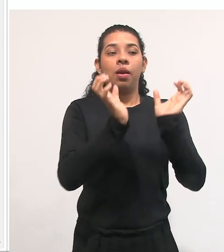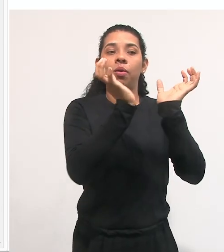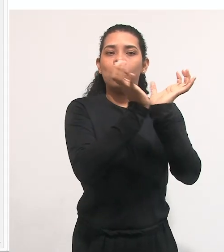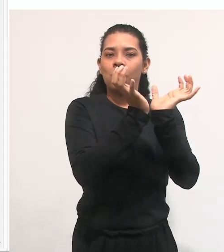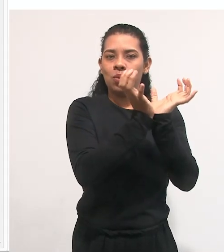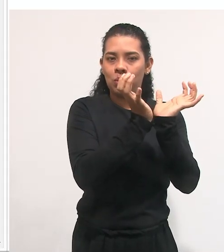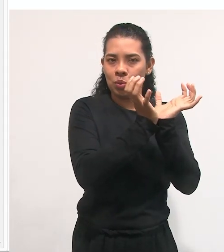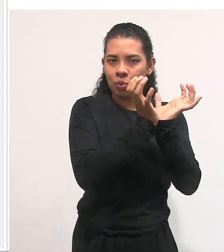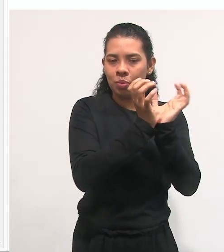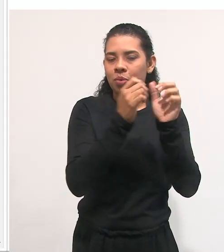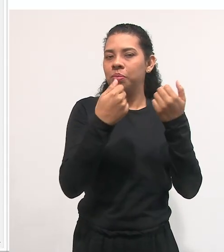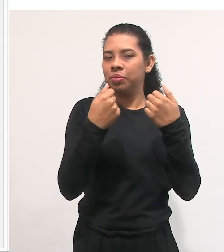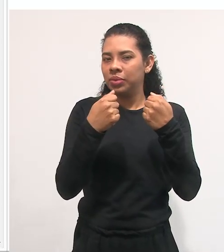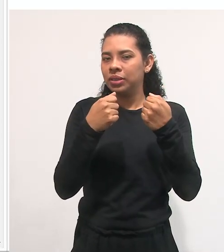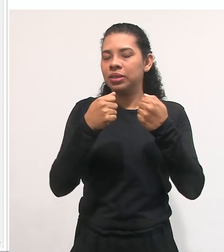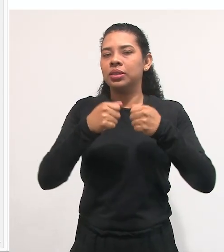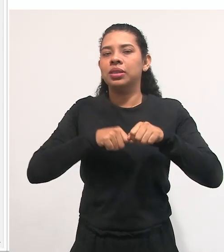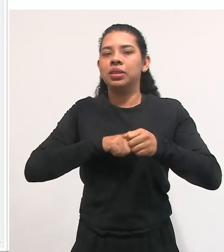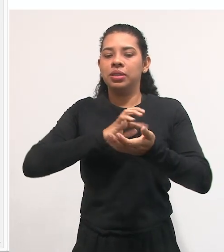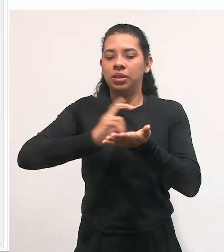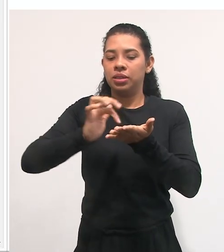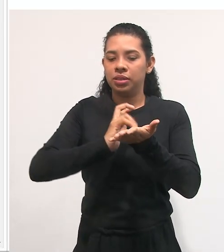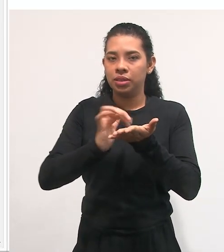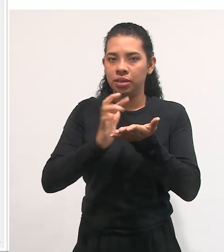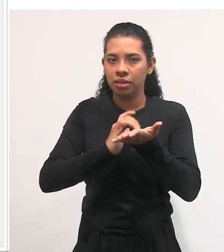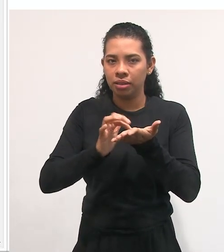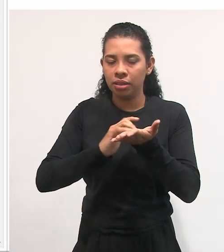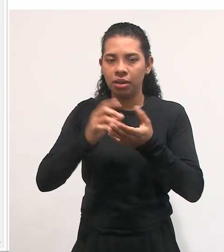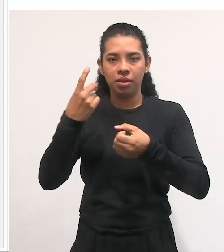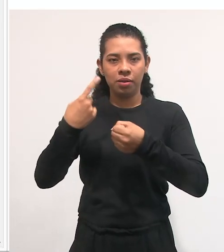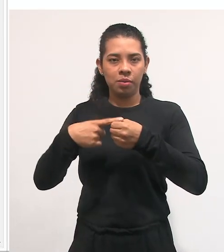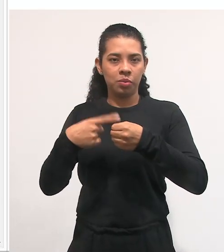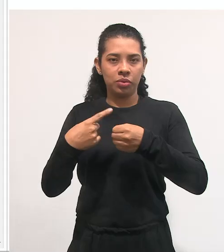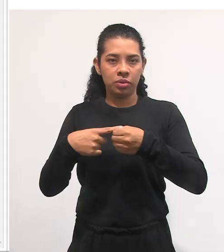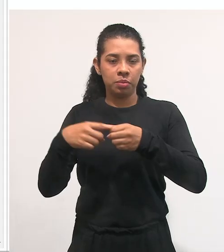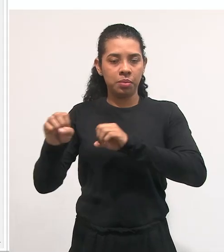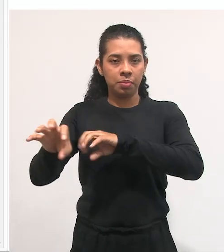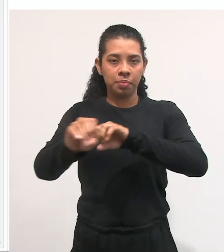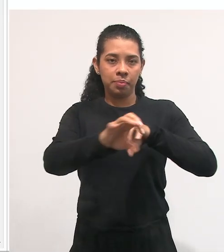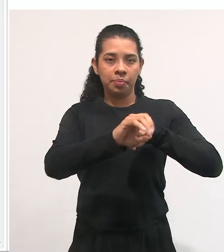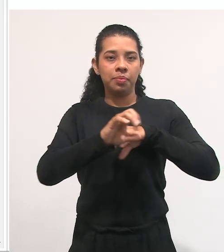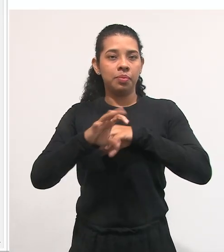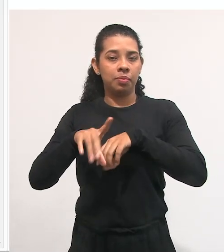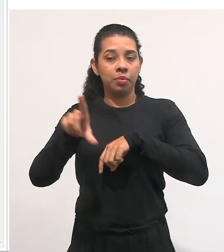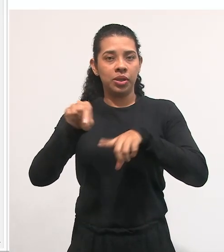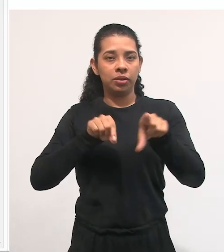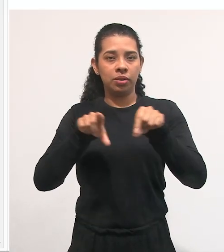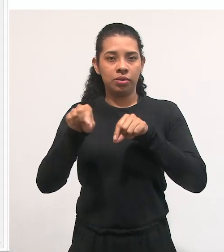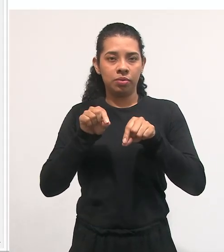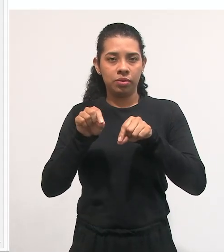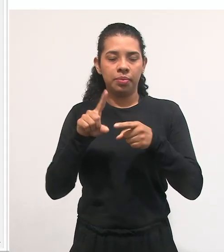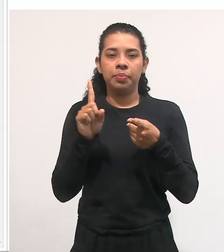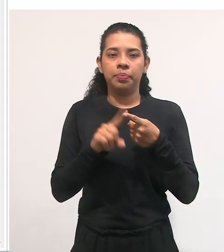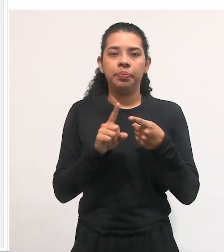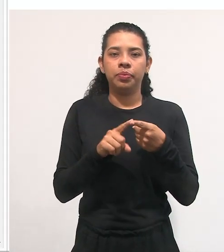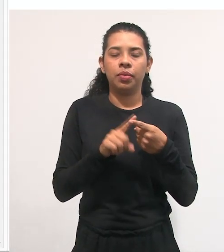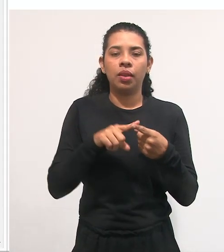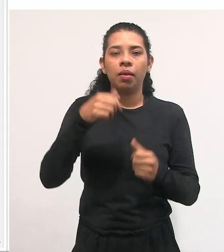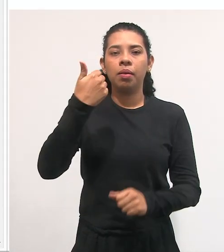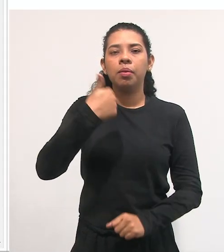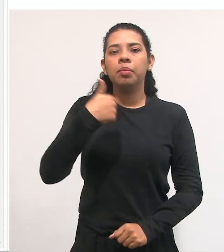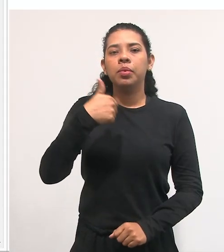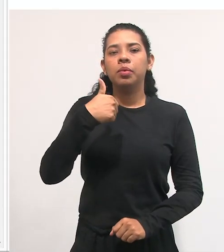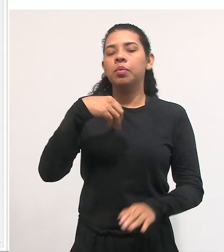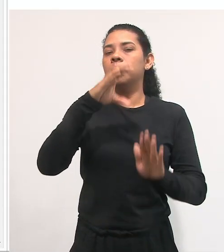no projeto político-pedagógico, né? Lá na Secretaria Municipal ou Estadual de Educação. Parágrafo 1º,